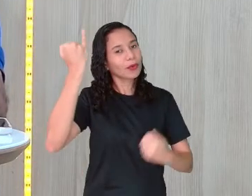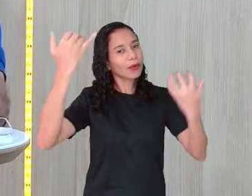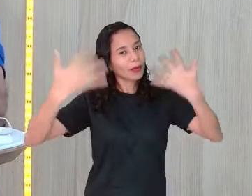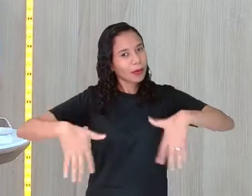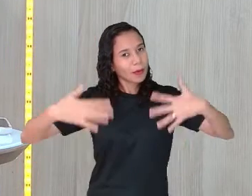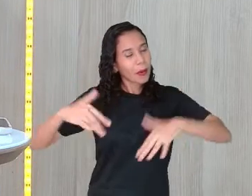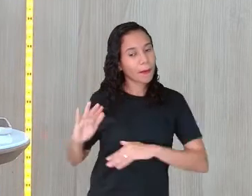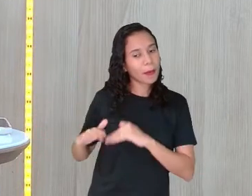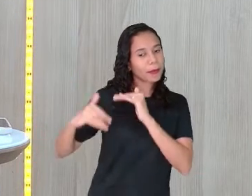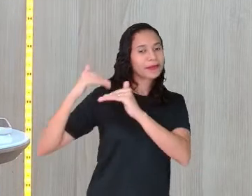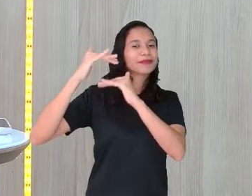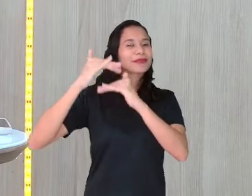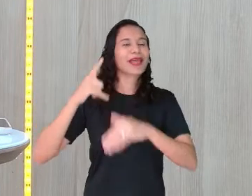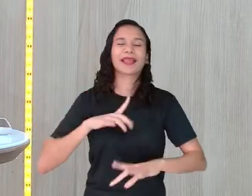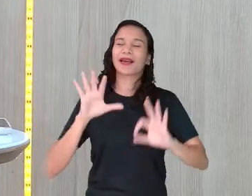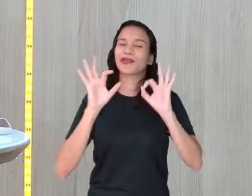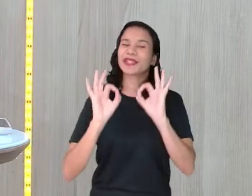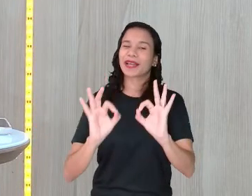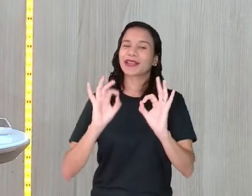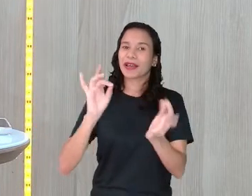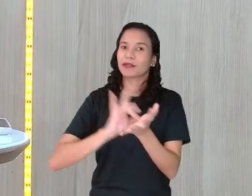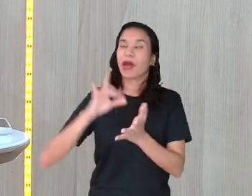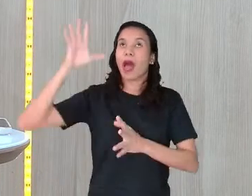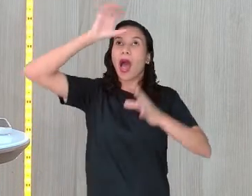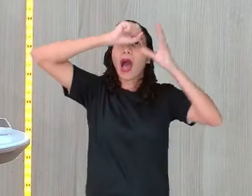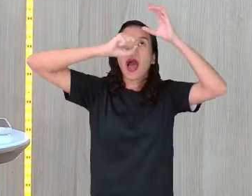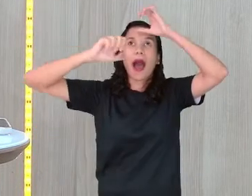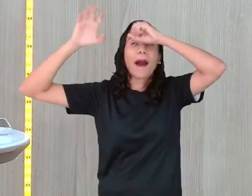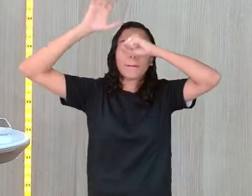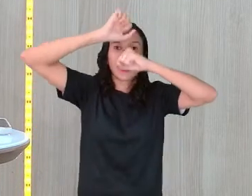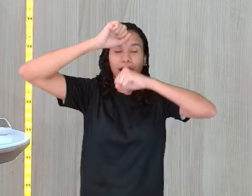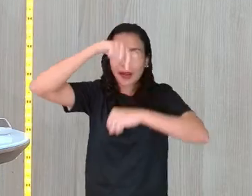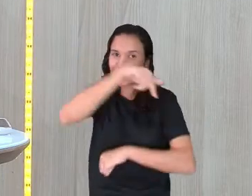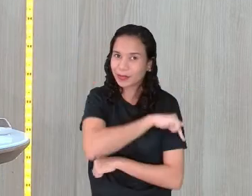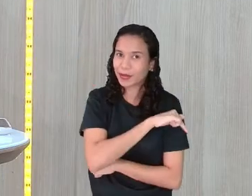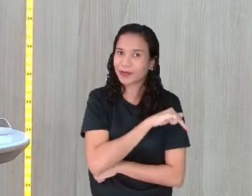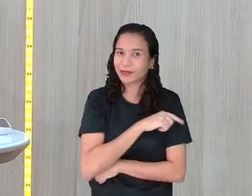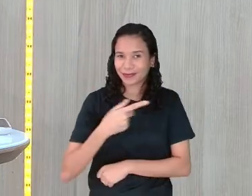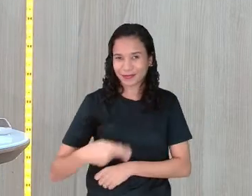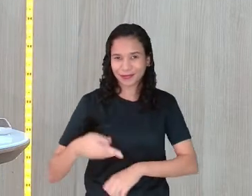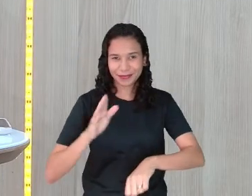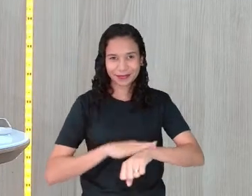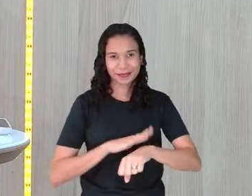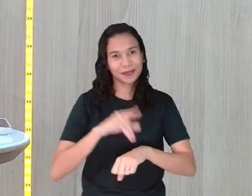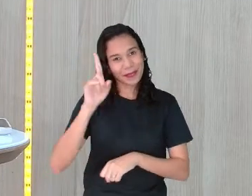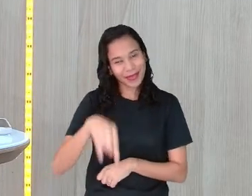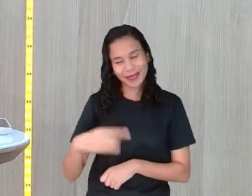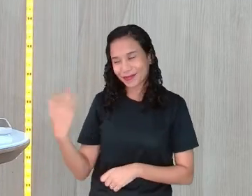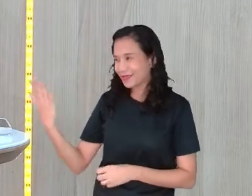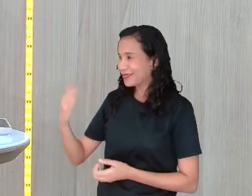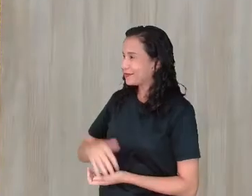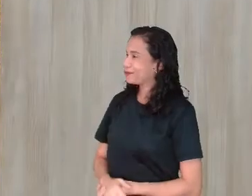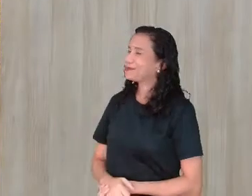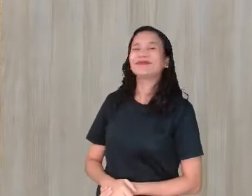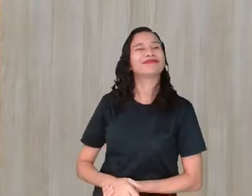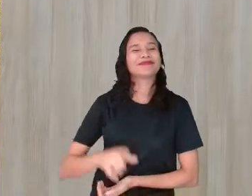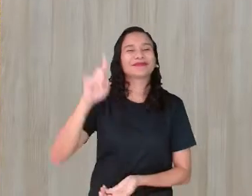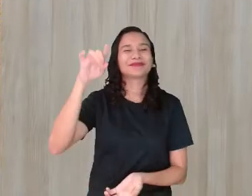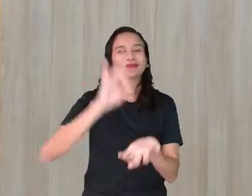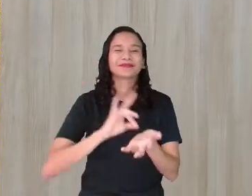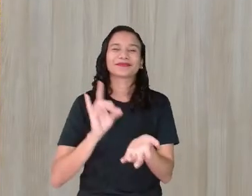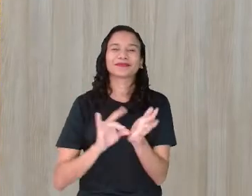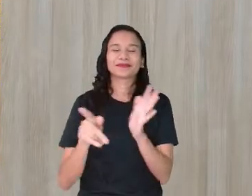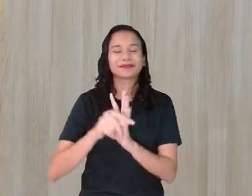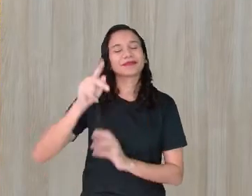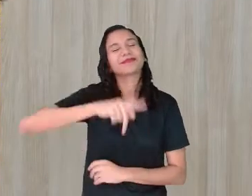para a sua caminhada, e tenho certeza que você vai ter muito aprendizado aqui, 7º ano, nesse momento. É isso aí, Pedro. Isso mesmo, Ricardo. E a